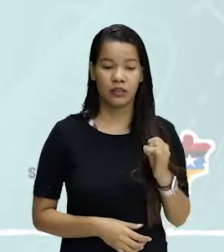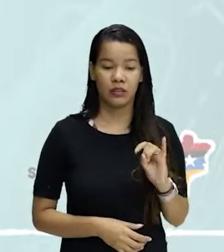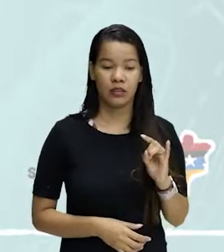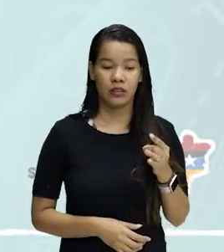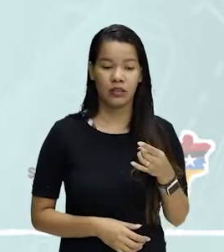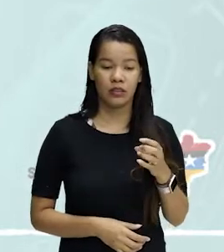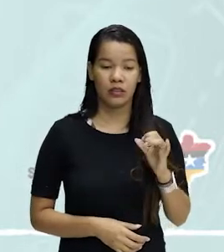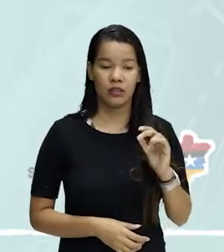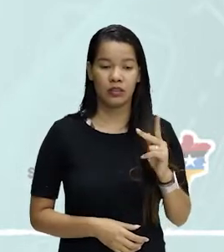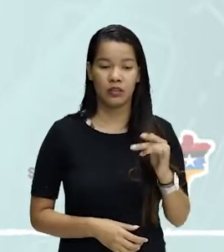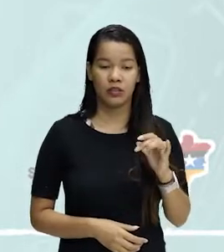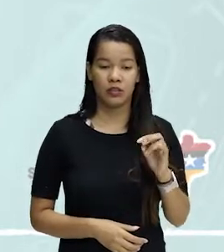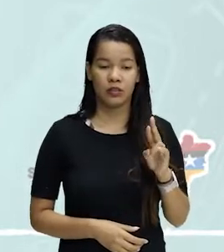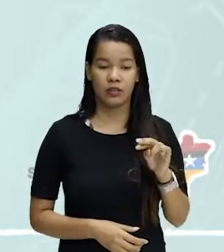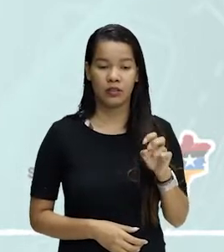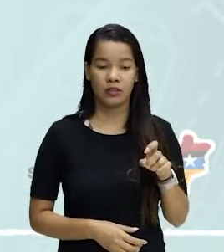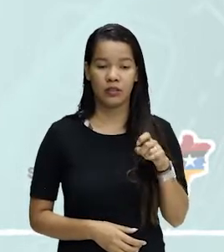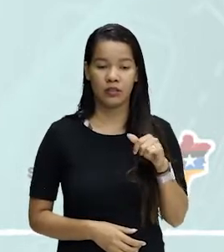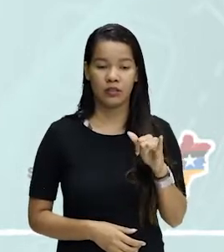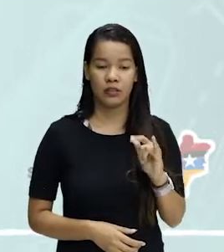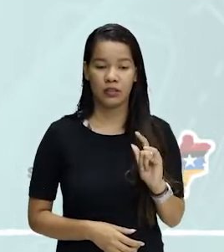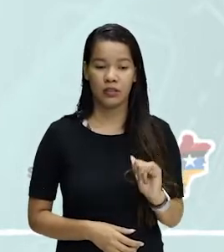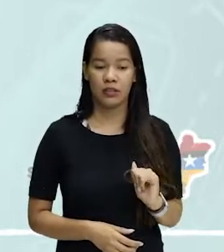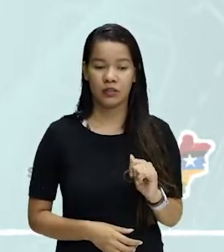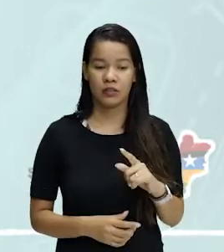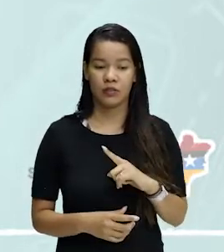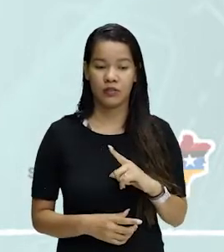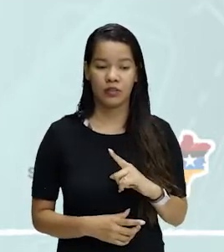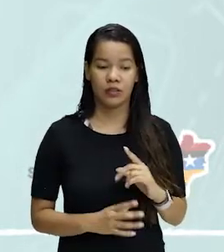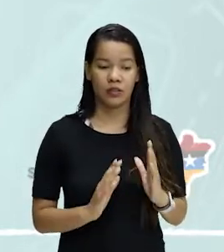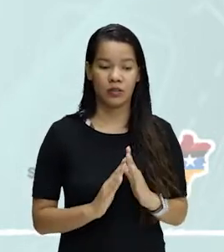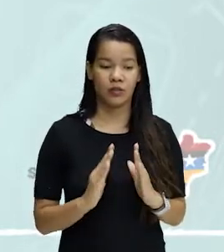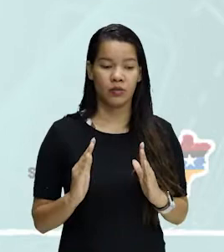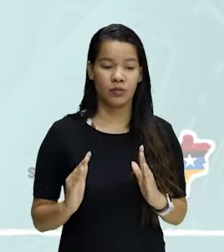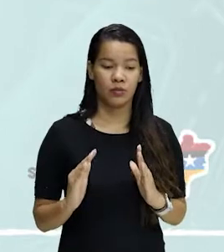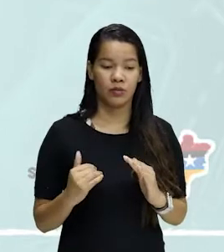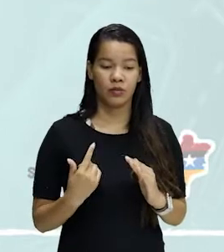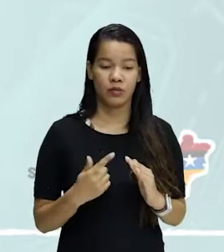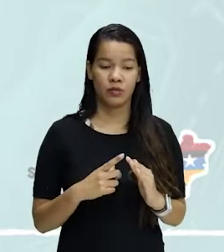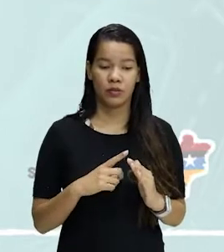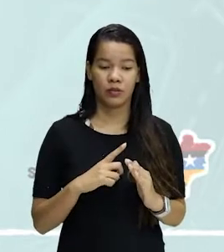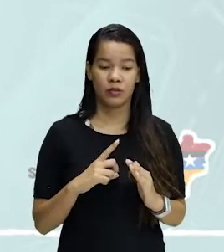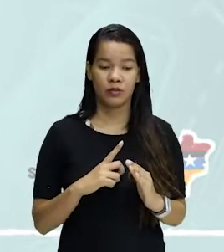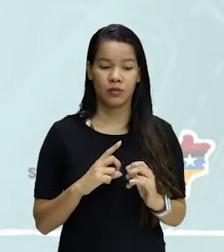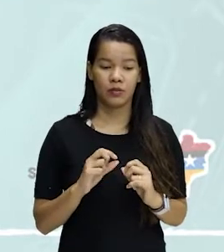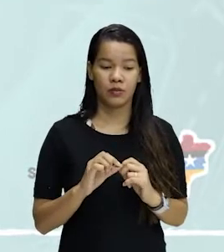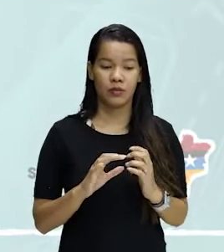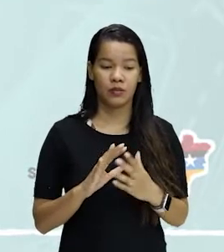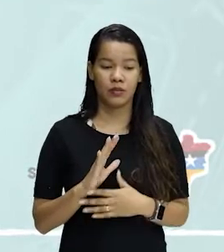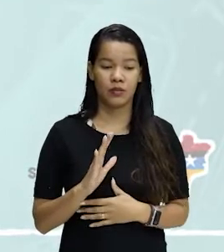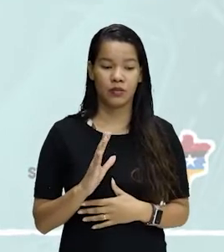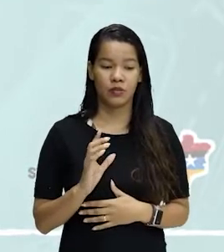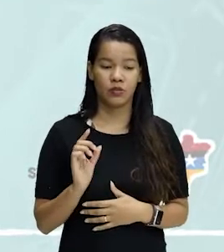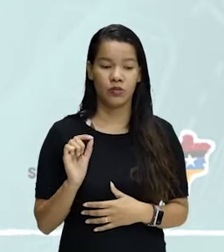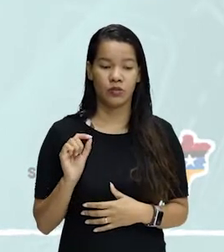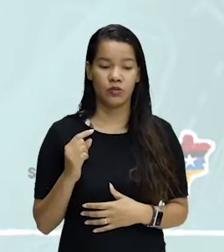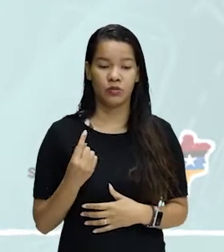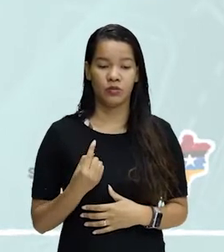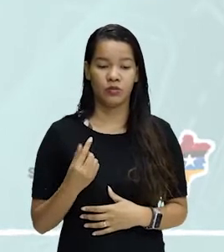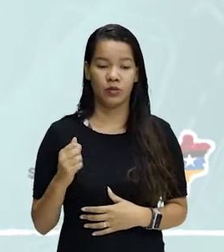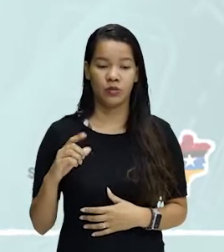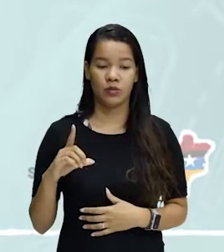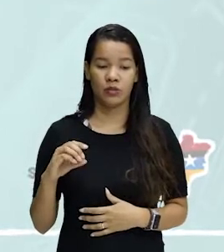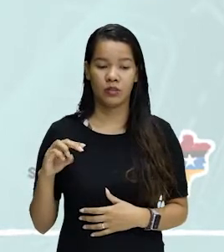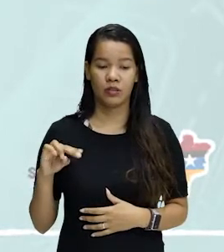hidroxila estivesse um carbono da ponta, aí nós teríamos a formação de um aldeído.